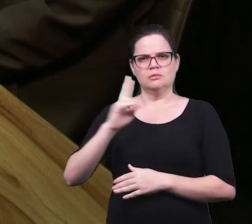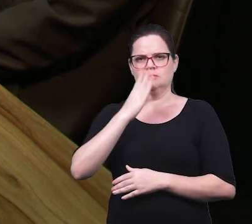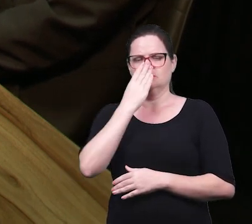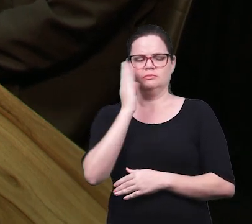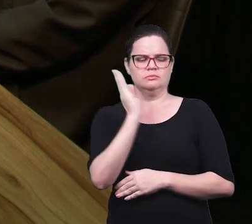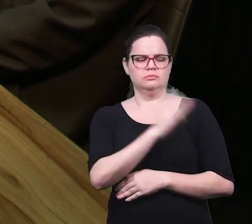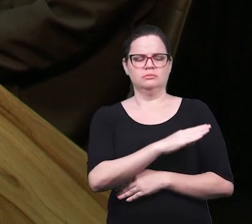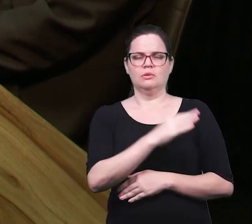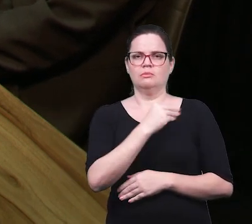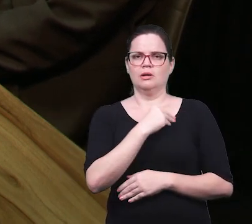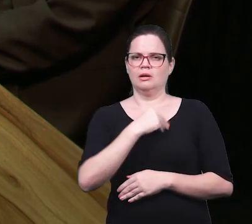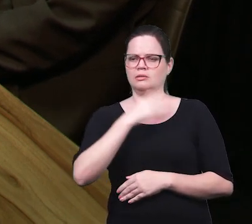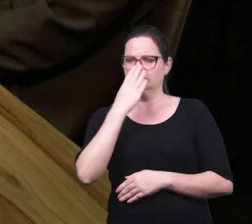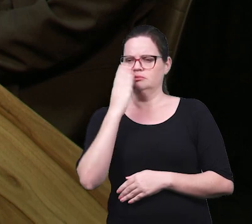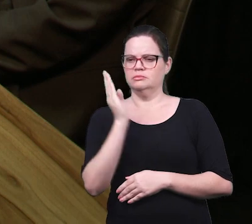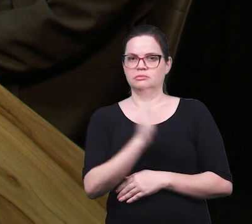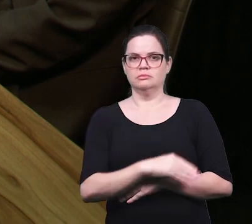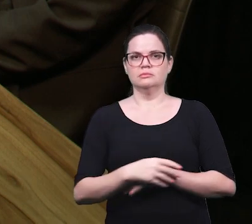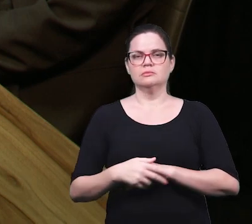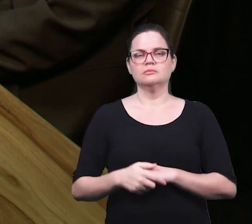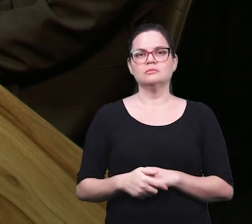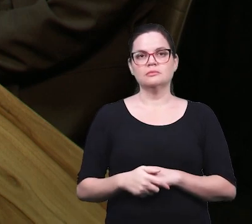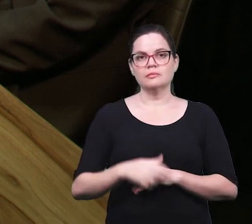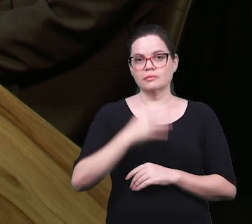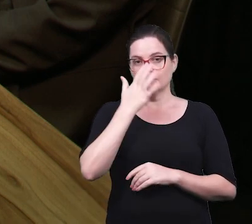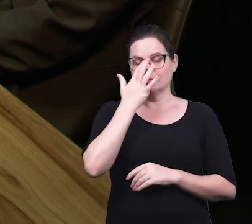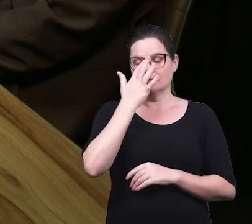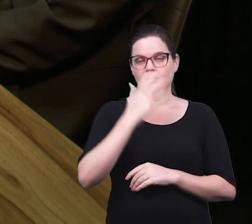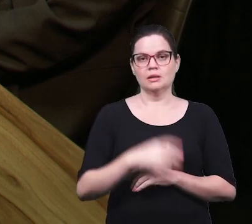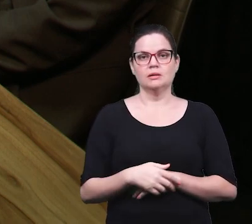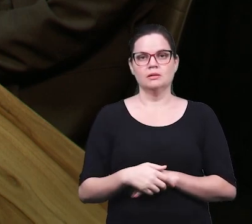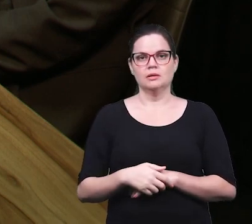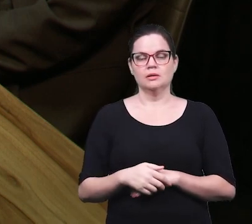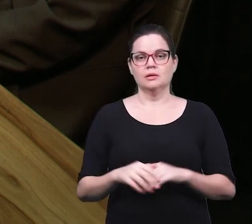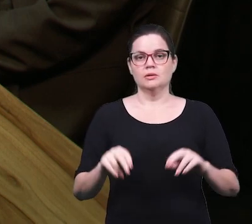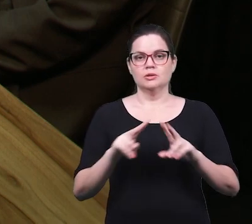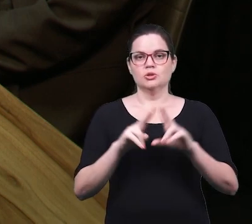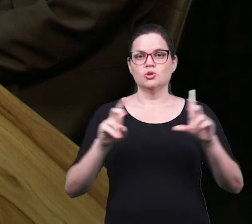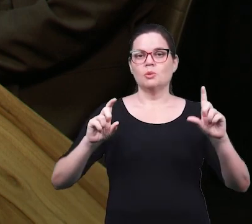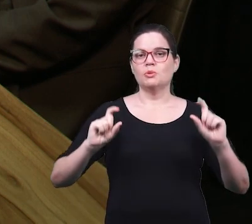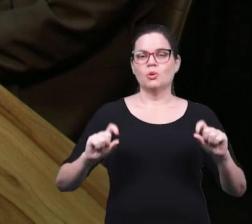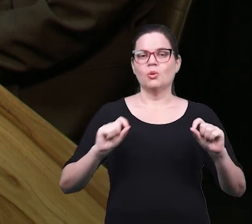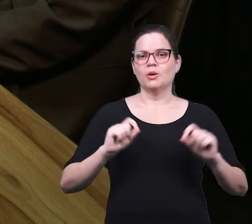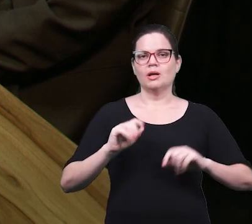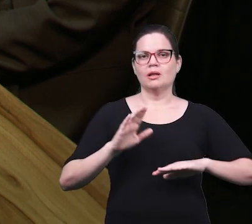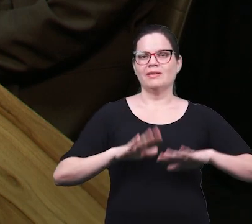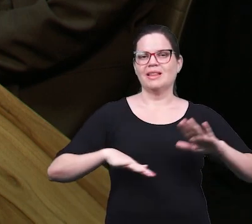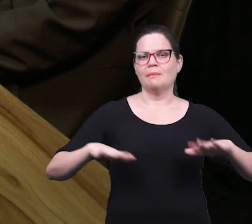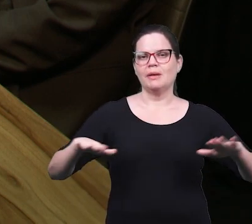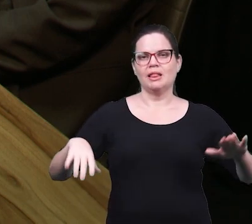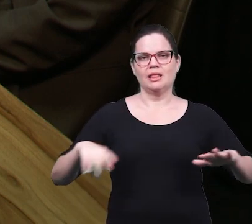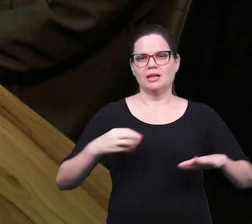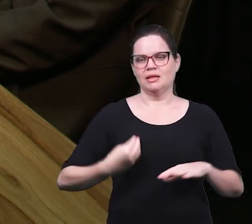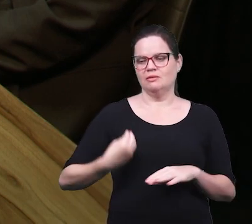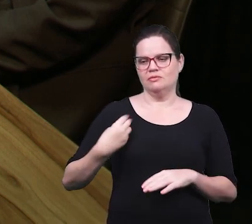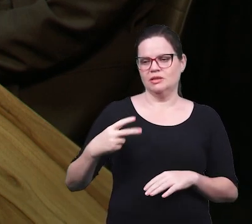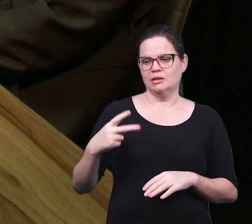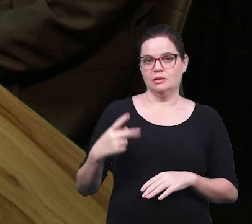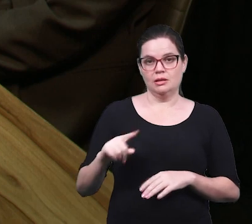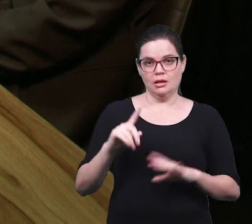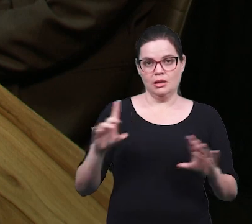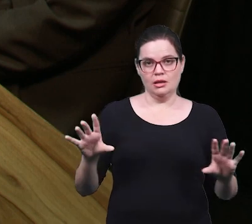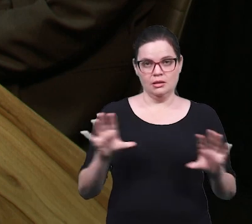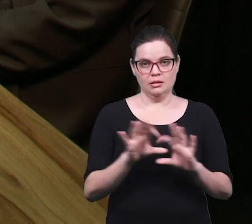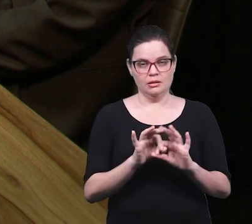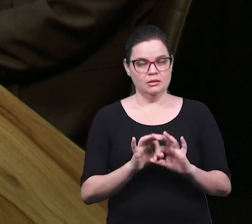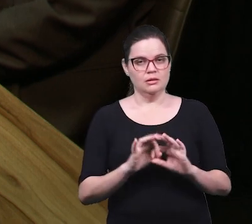ceder o pecado. ele não estava preso, não estava atrelado àquilo que é relativo, à relatividade da vida que ele estava vivendo, Sim, né? Que está